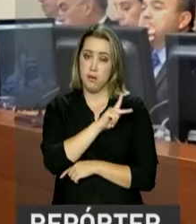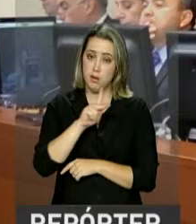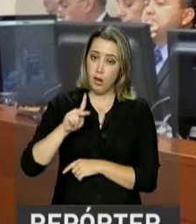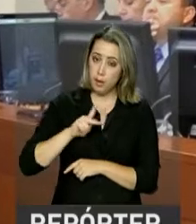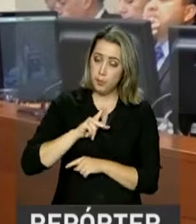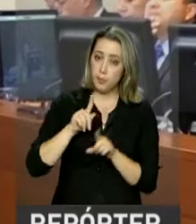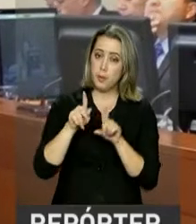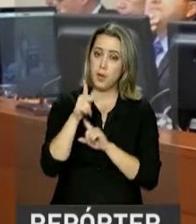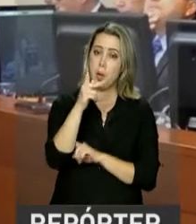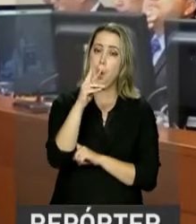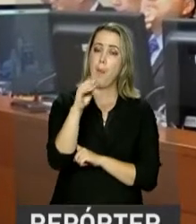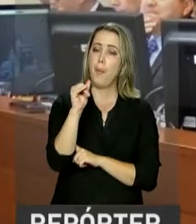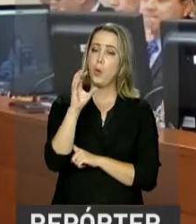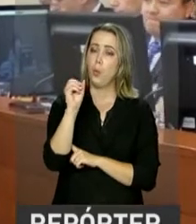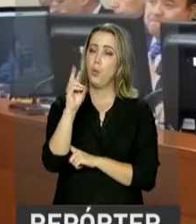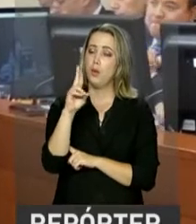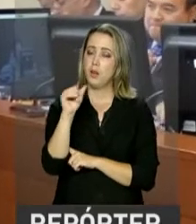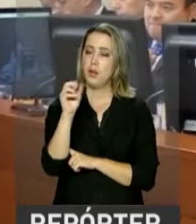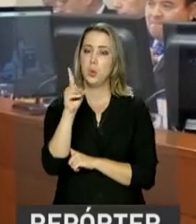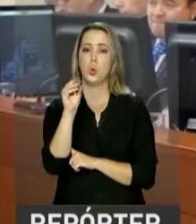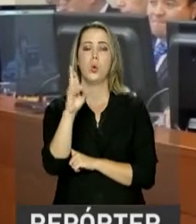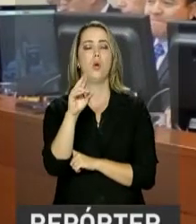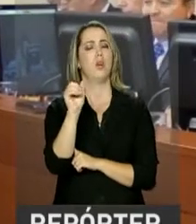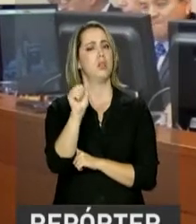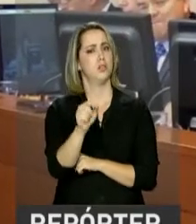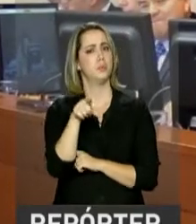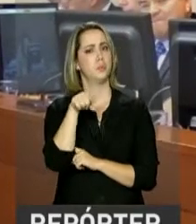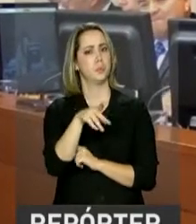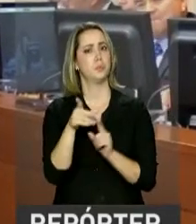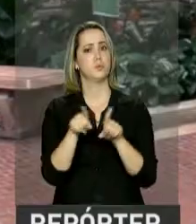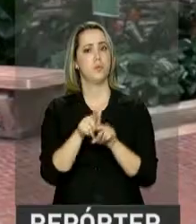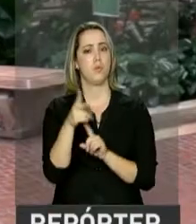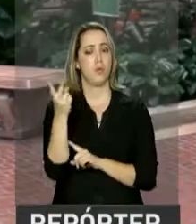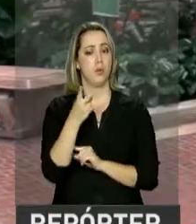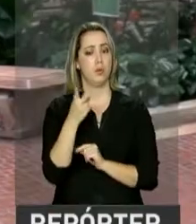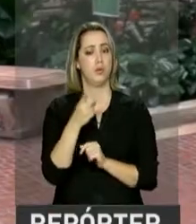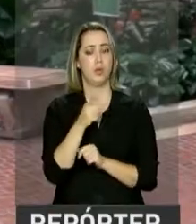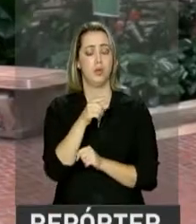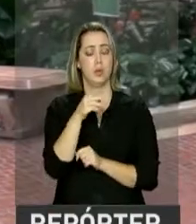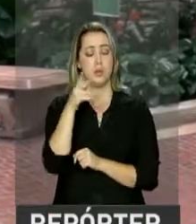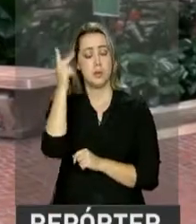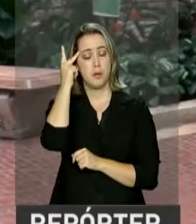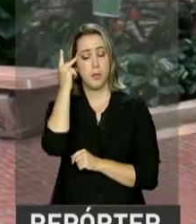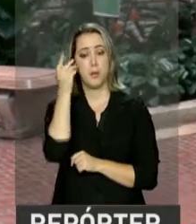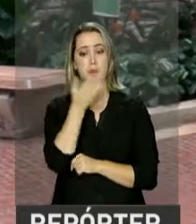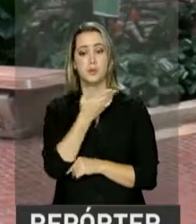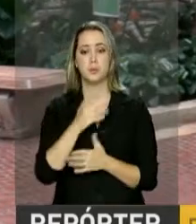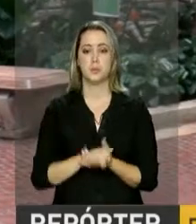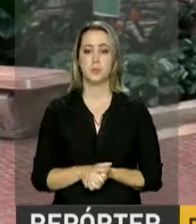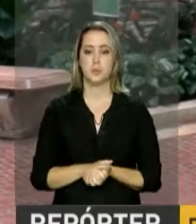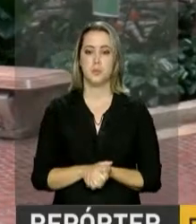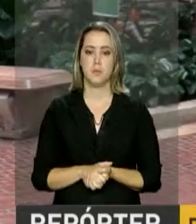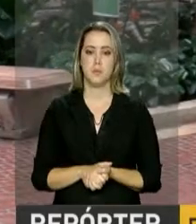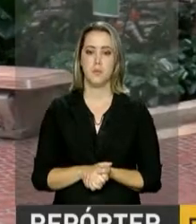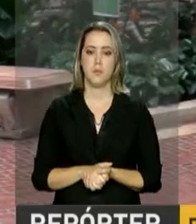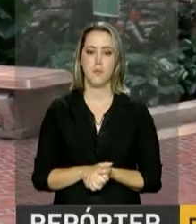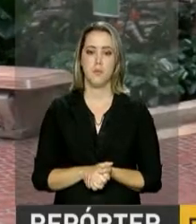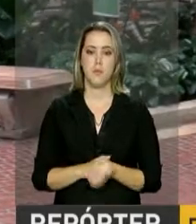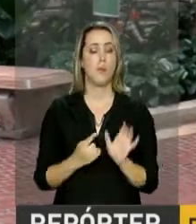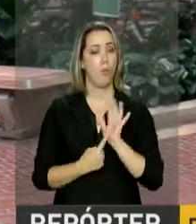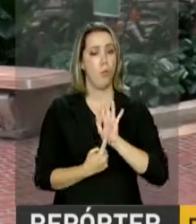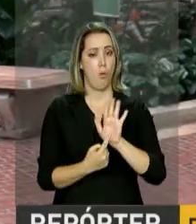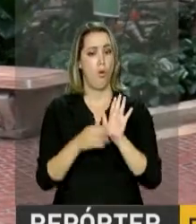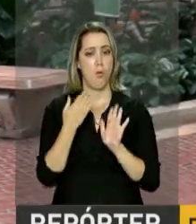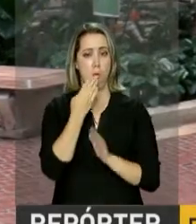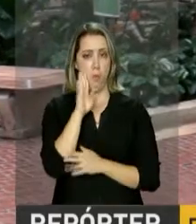mostra o comprometimento do brasil com os direitos humanos minha candidatura é um indicador como eu disse do quanto o